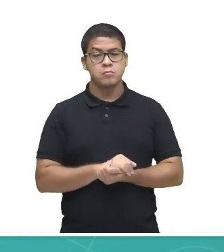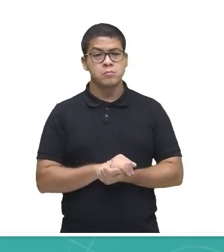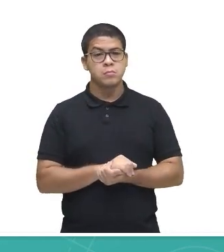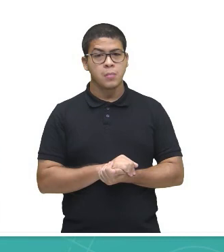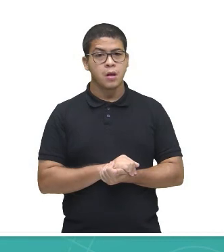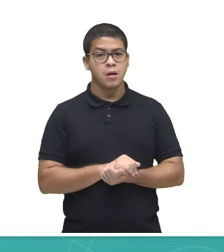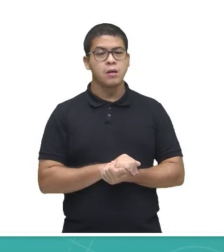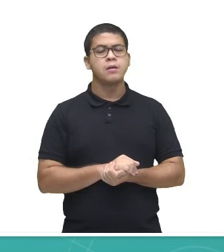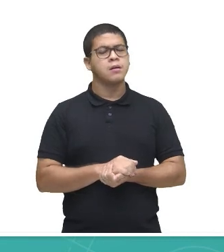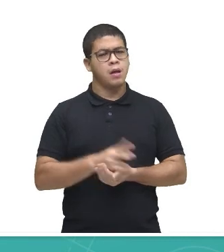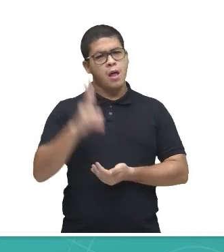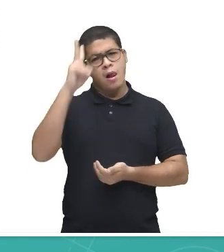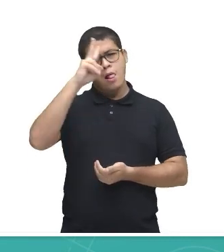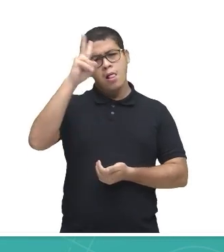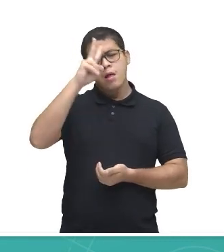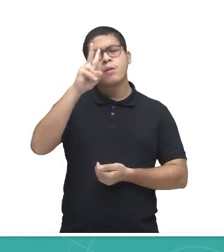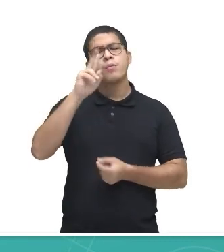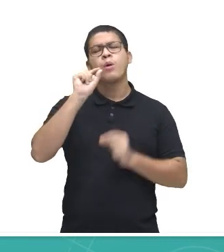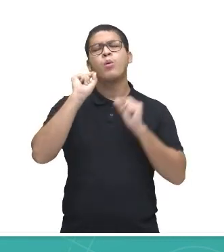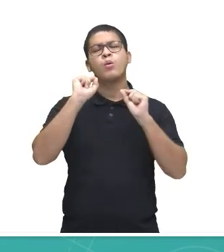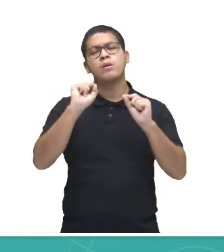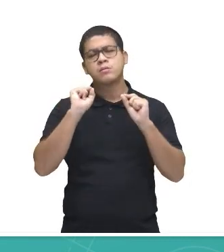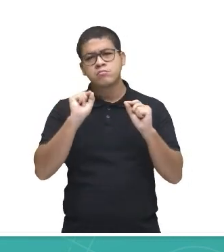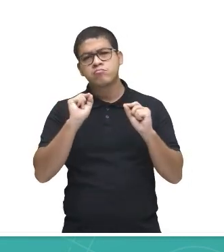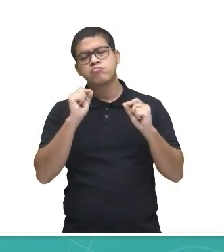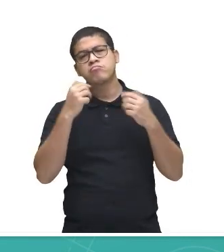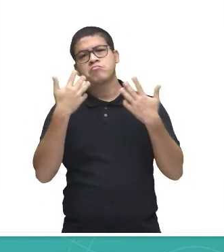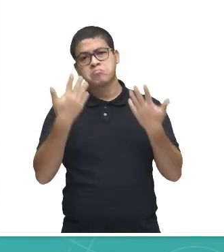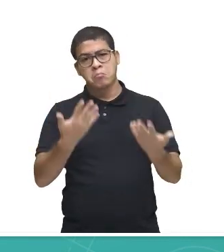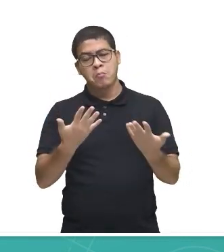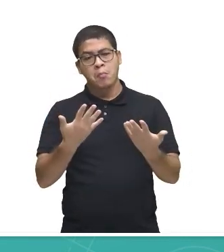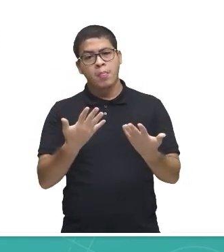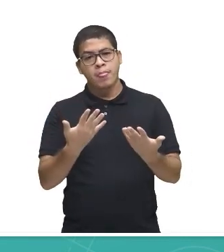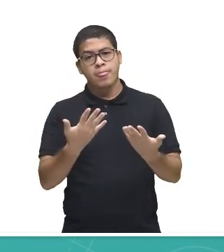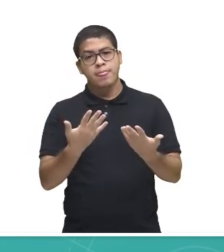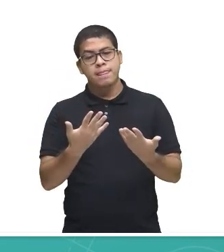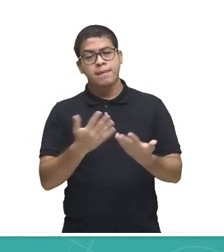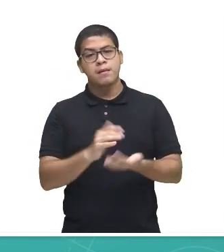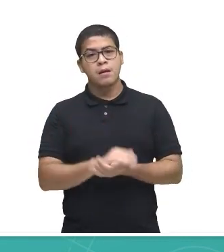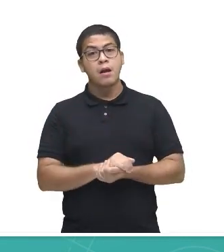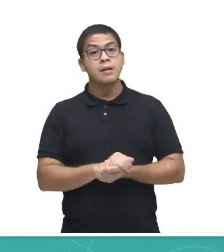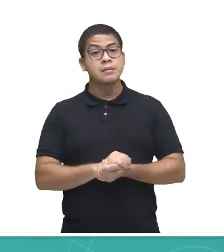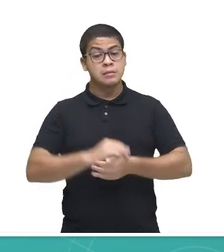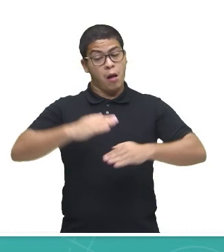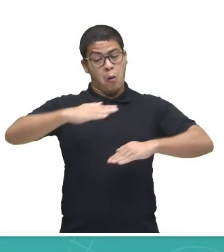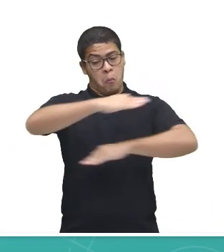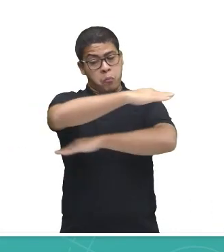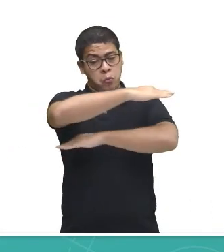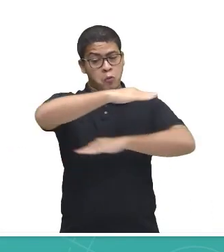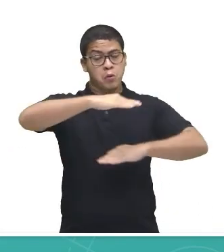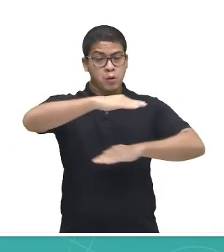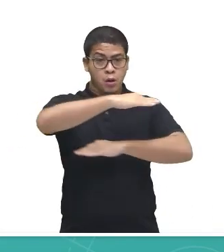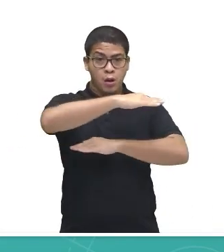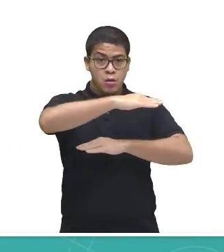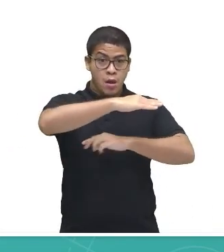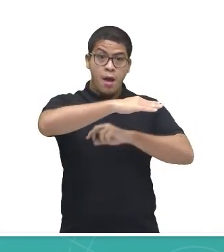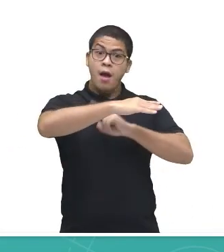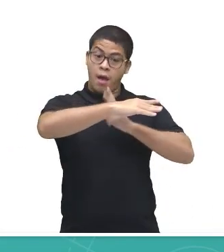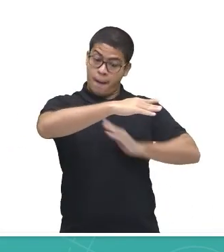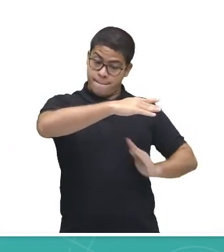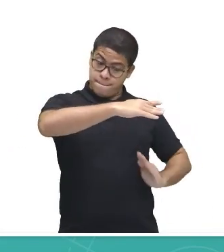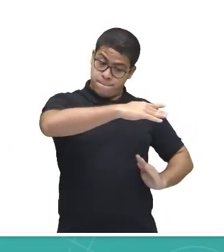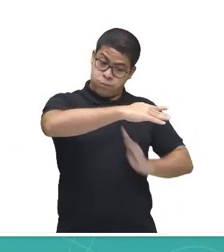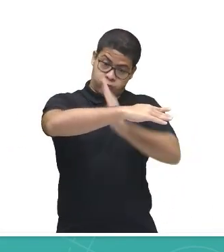você lembrar aqui o seguinte, então, tá? Quando a gente trabalha com retas paralelas cortadas por uma